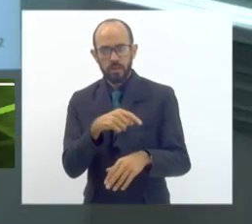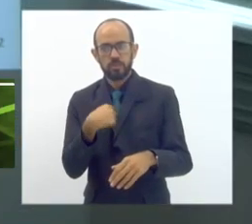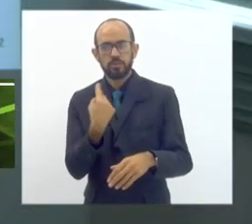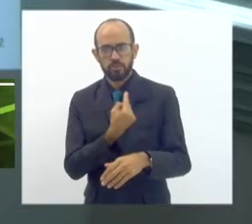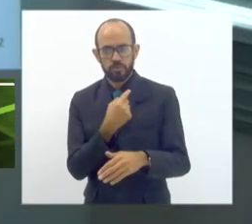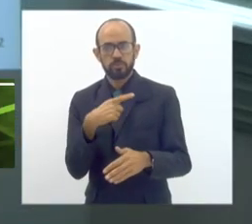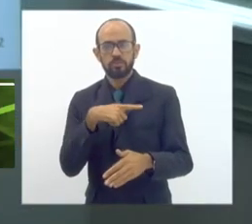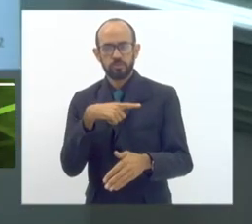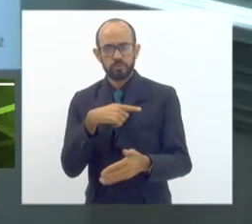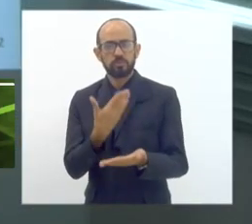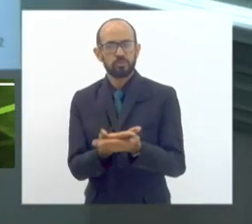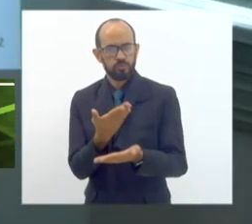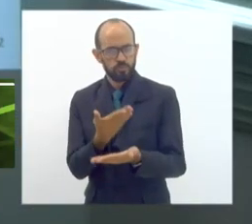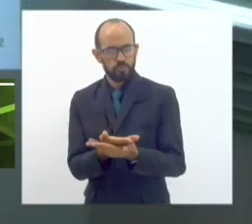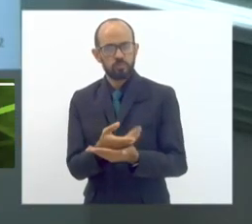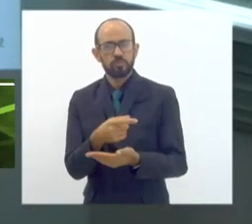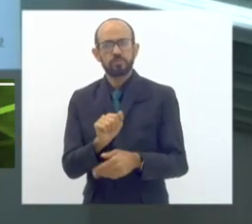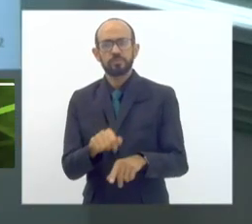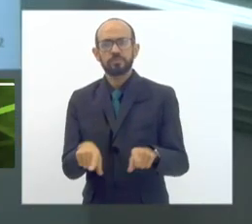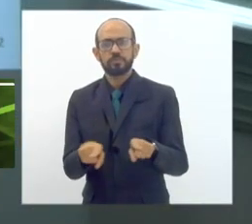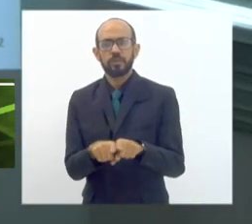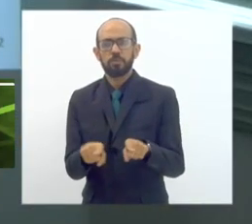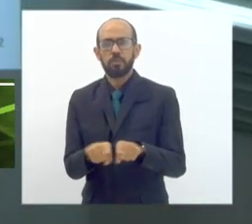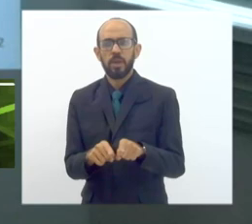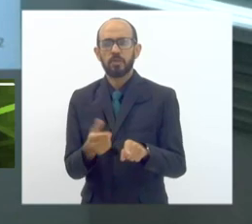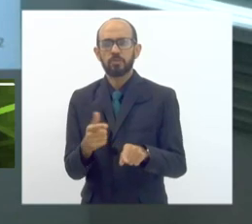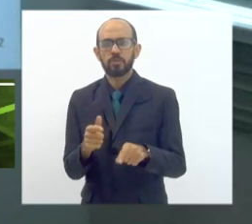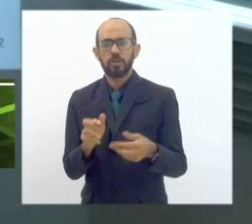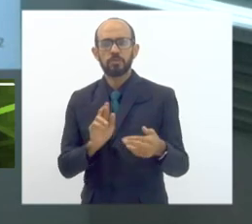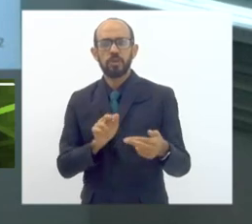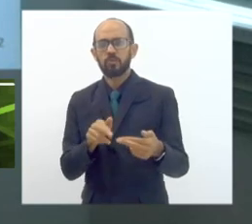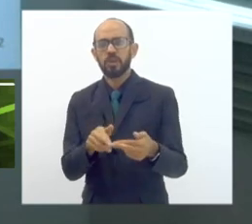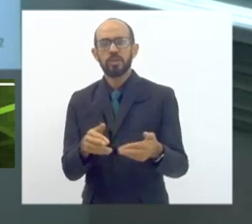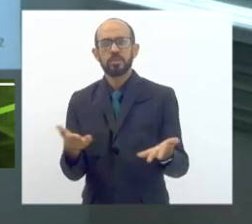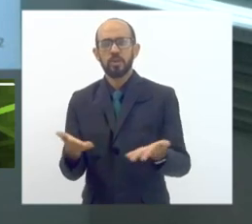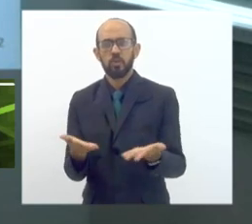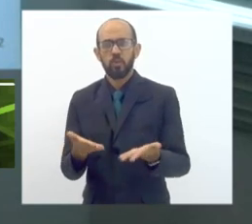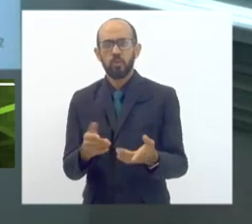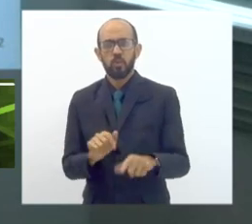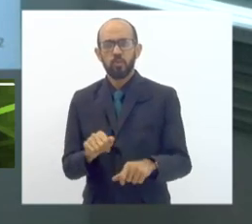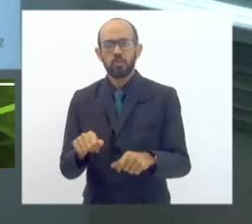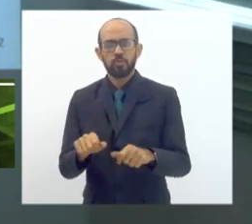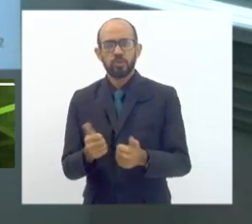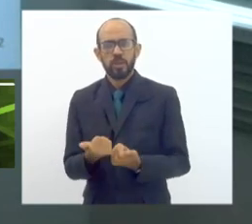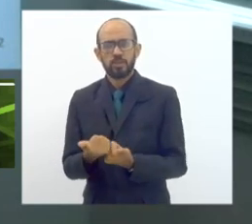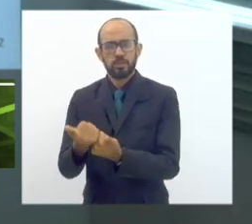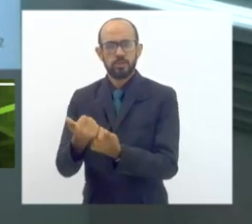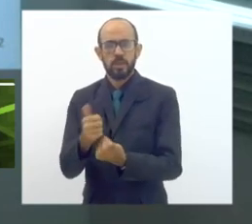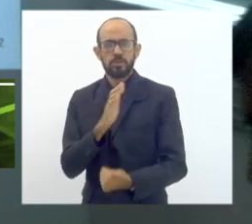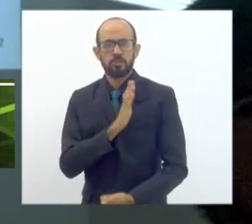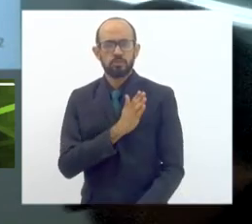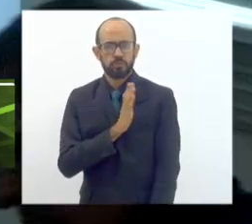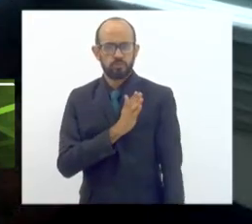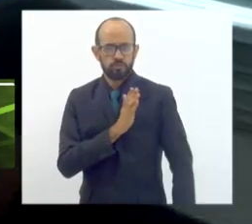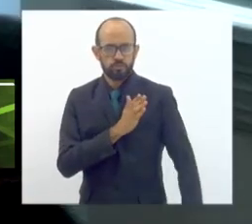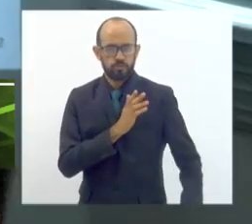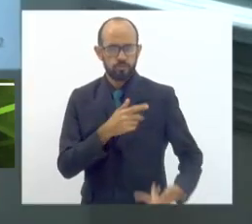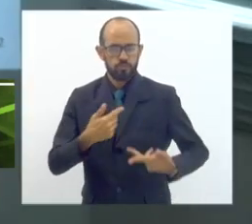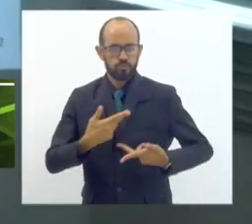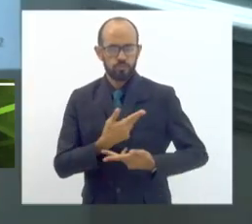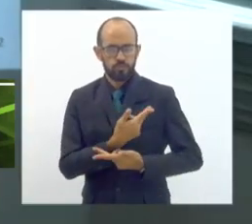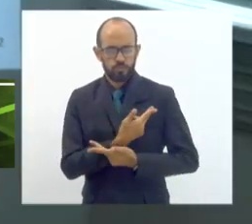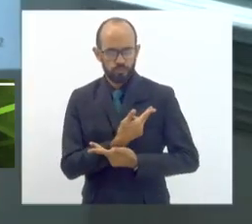pelo consórcio. Nós não possuímos referência hoje de assistência vascular em alta complexidade. A